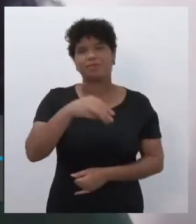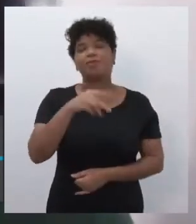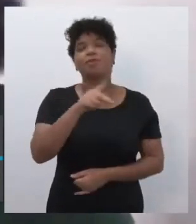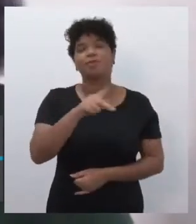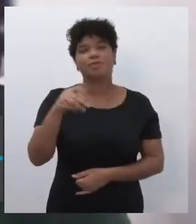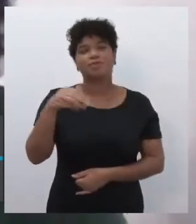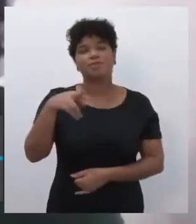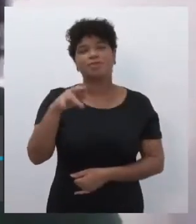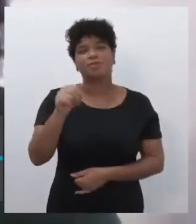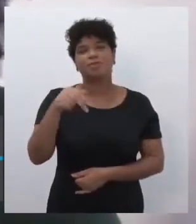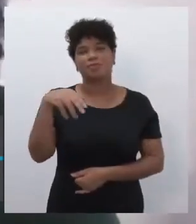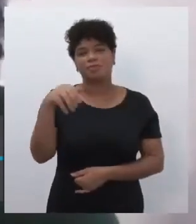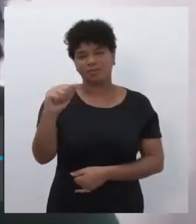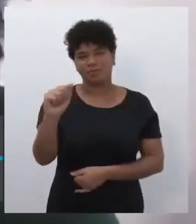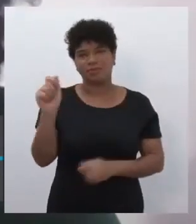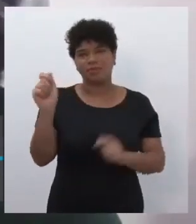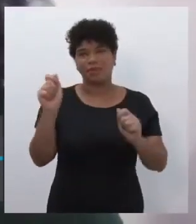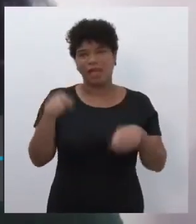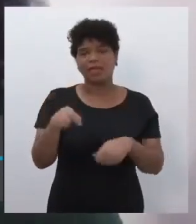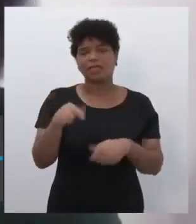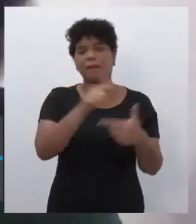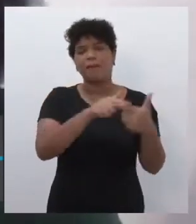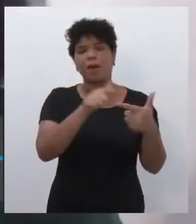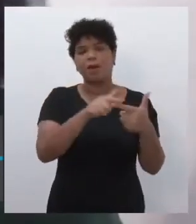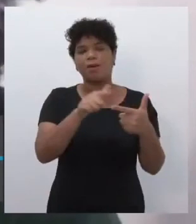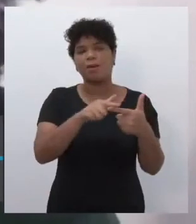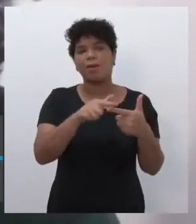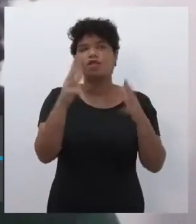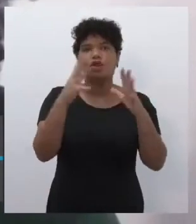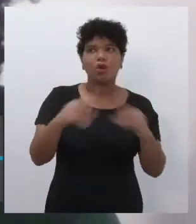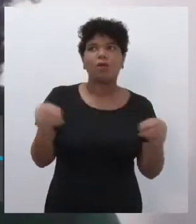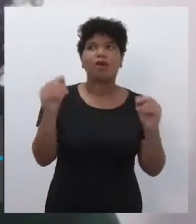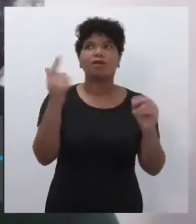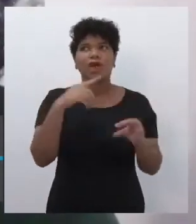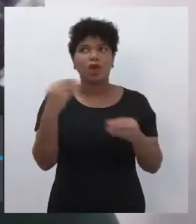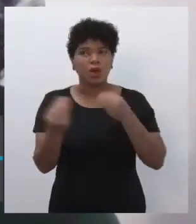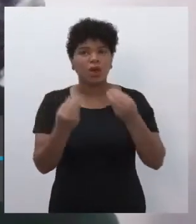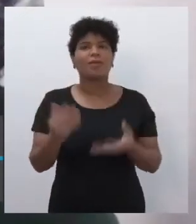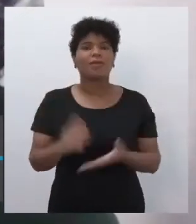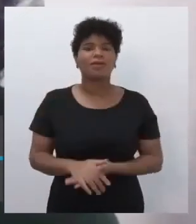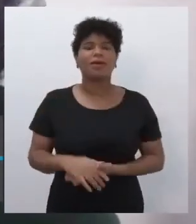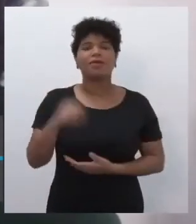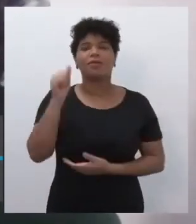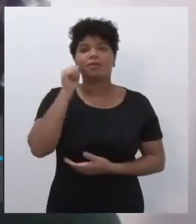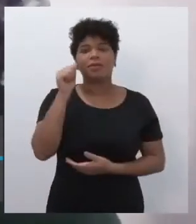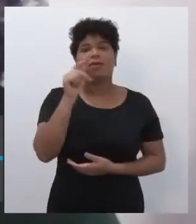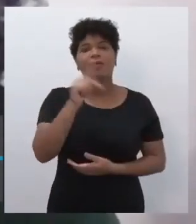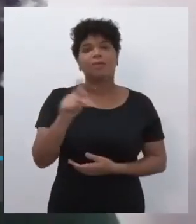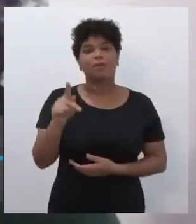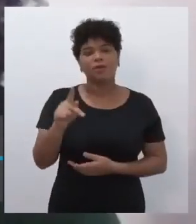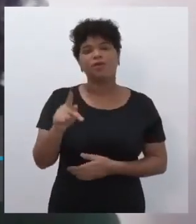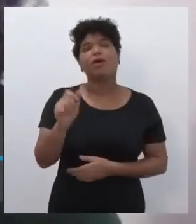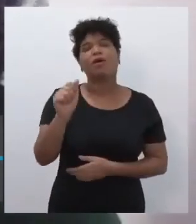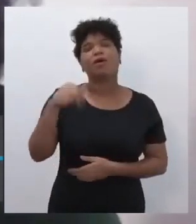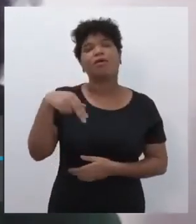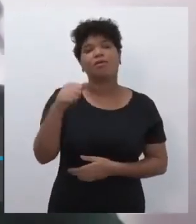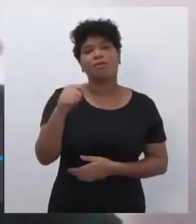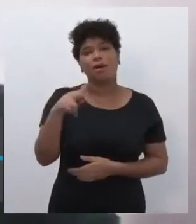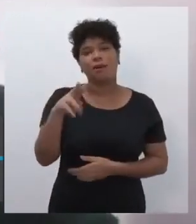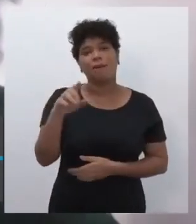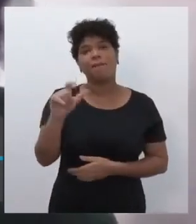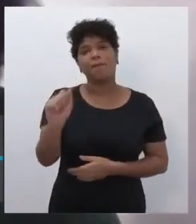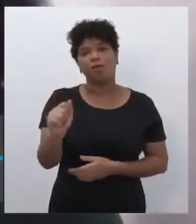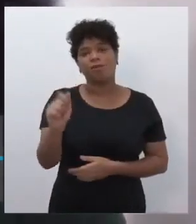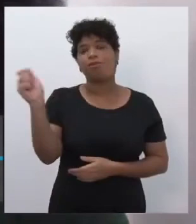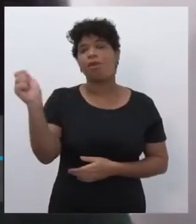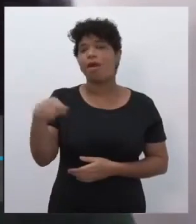Paula, ela fez uma sugestão aí. Vamos às compras, né? Para trabalhar essas dificuldades.